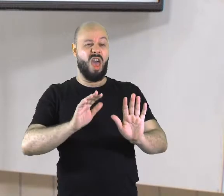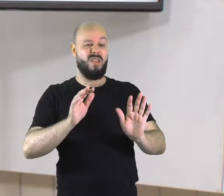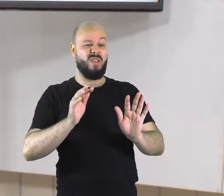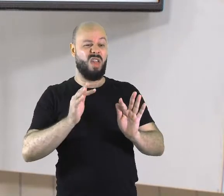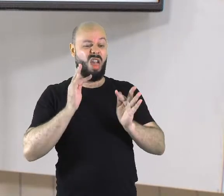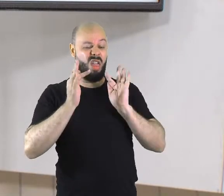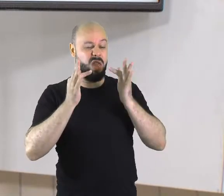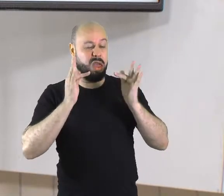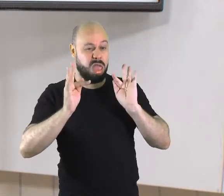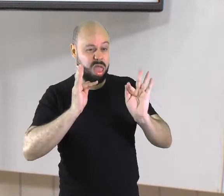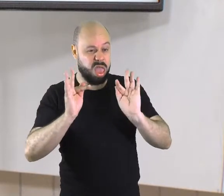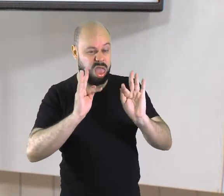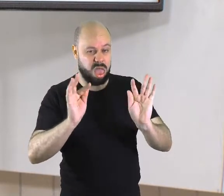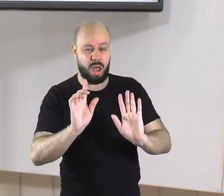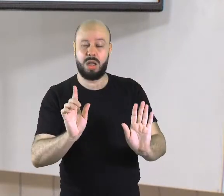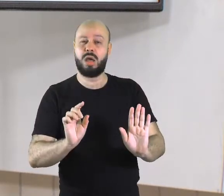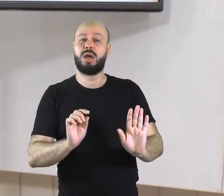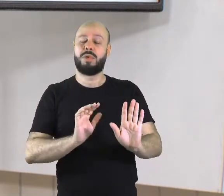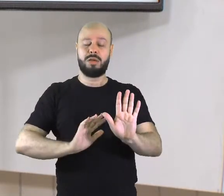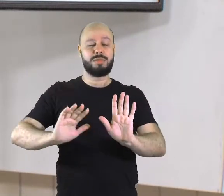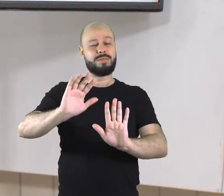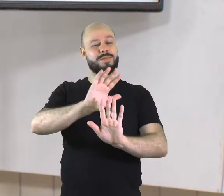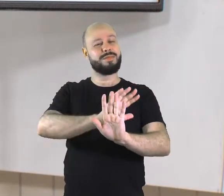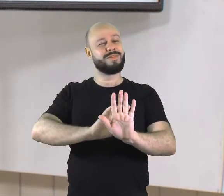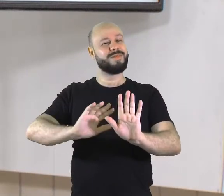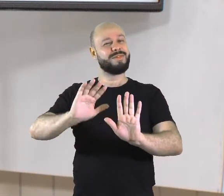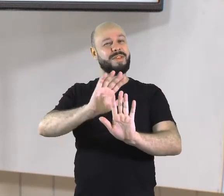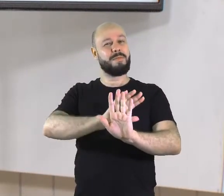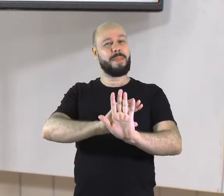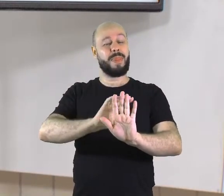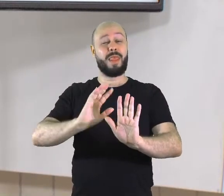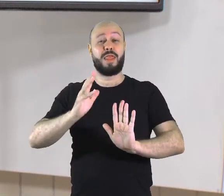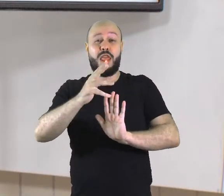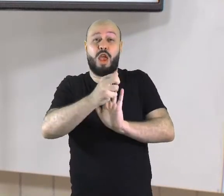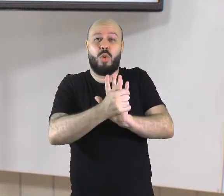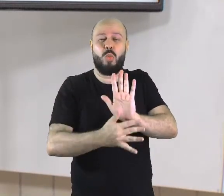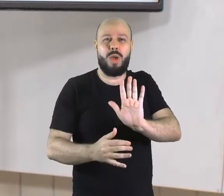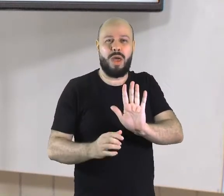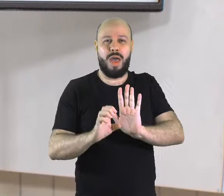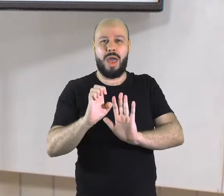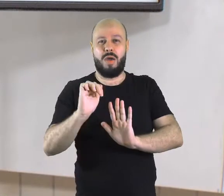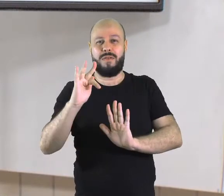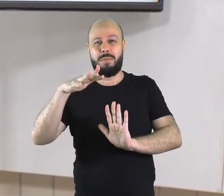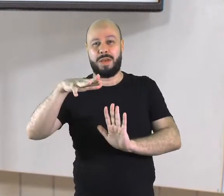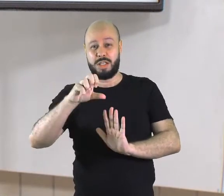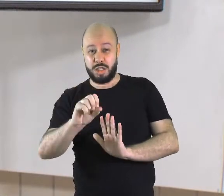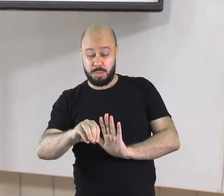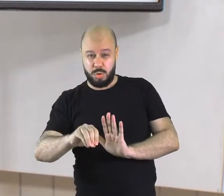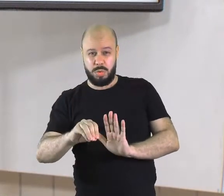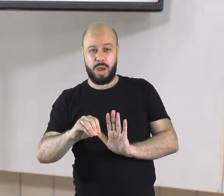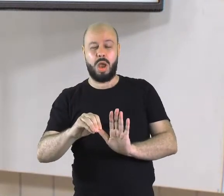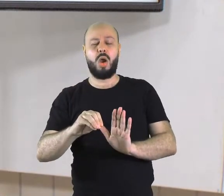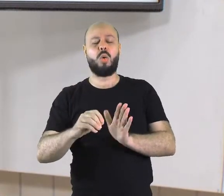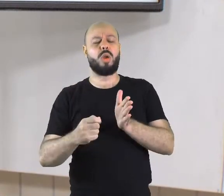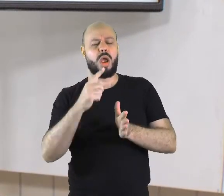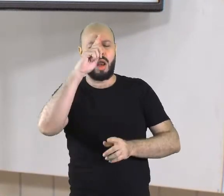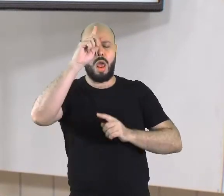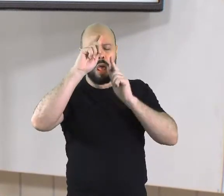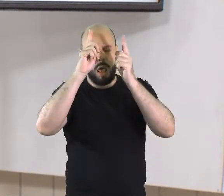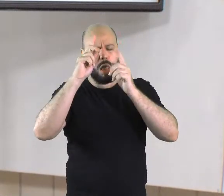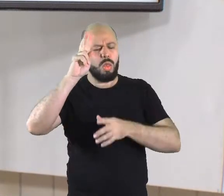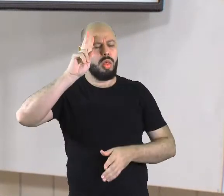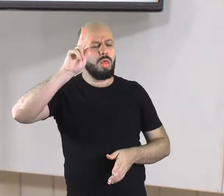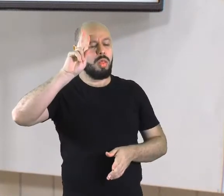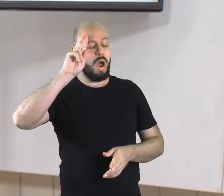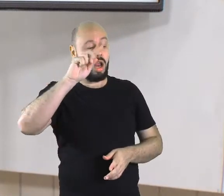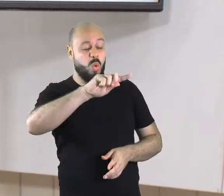ela suavizou e para suavizar ela usou uma figura de linguagem chamada eufemismo. Sou produtora de biografias não autorizadas.